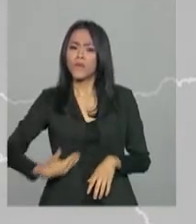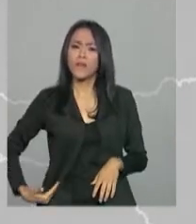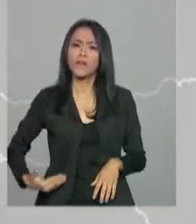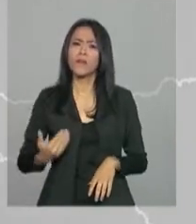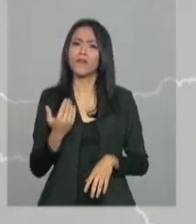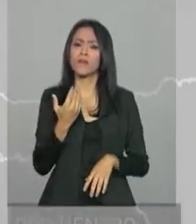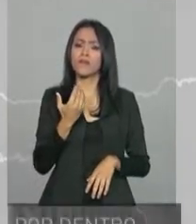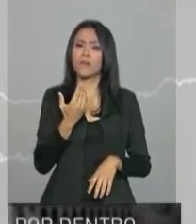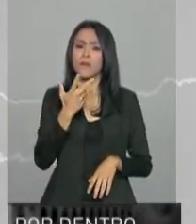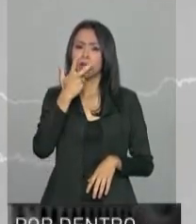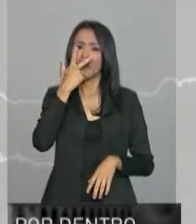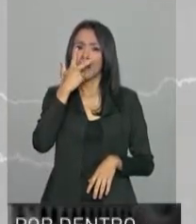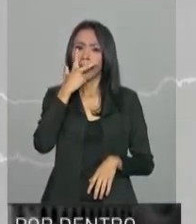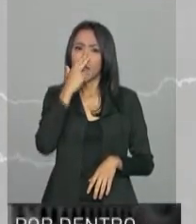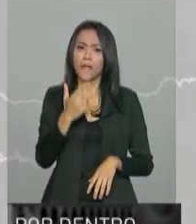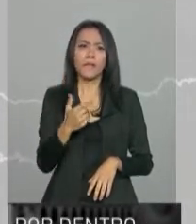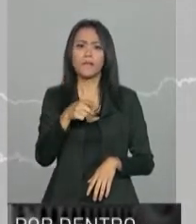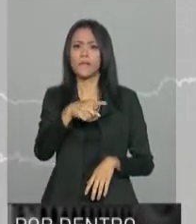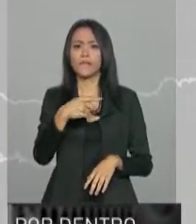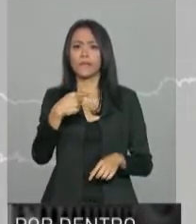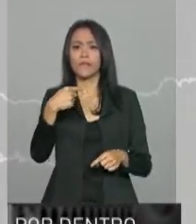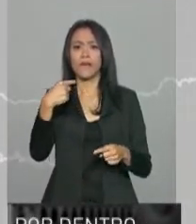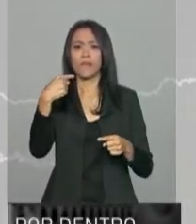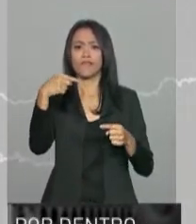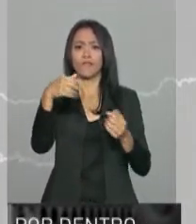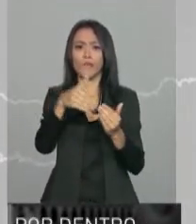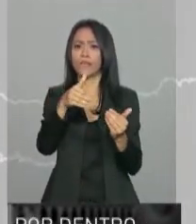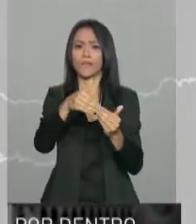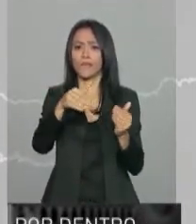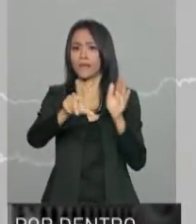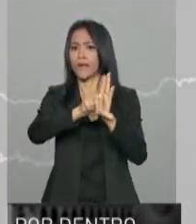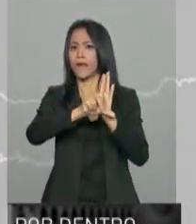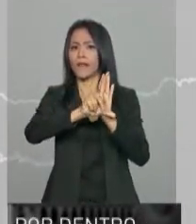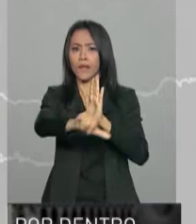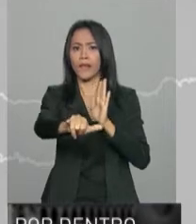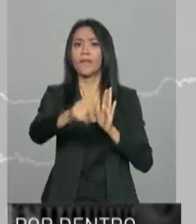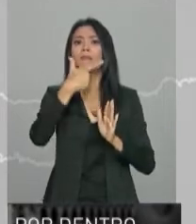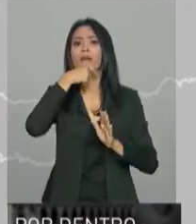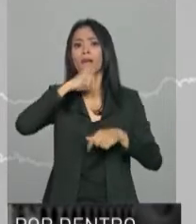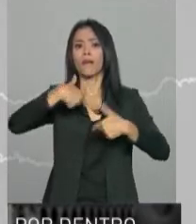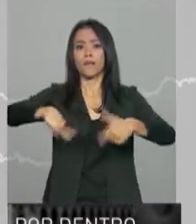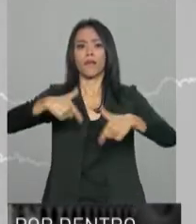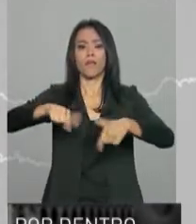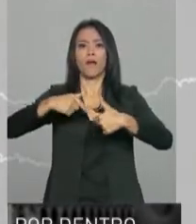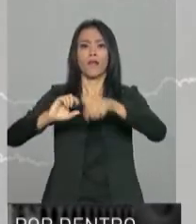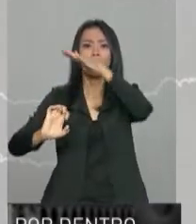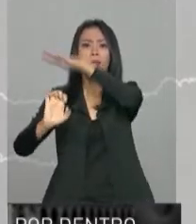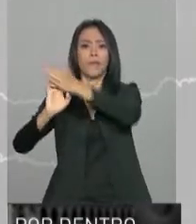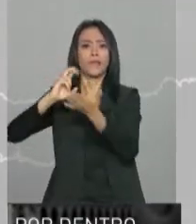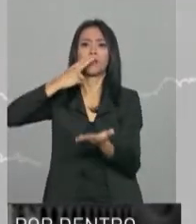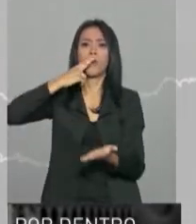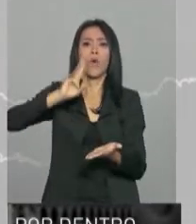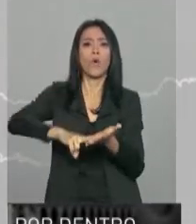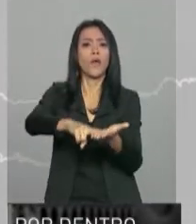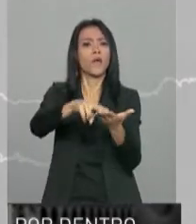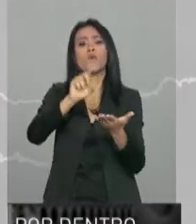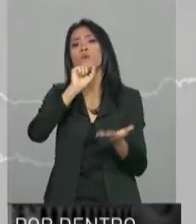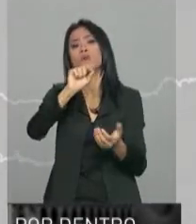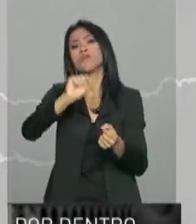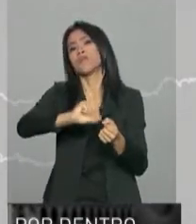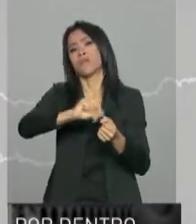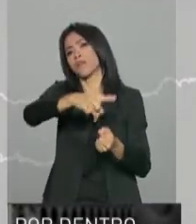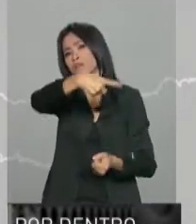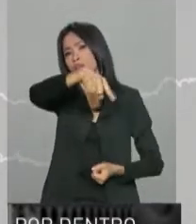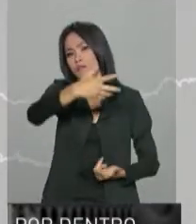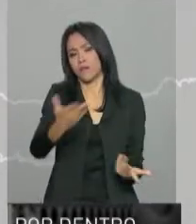dos funcionários dos correios exige a volta imediata ao trabalho quais serão as próximas ações para este ministro